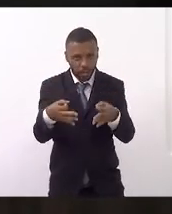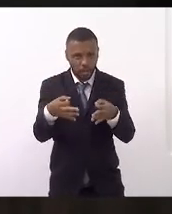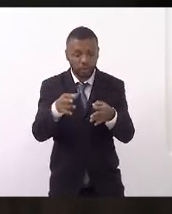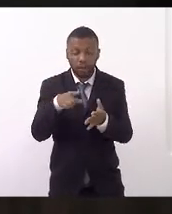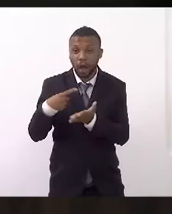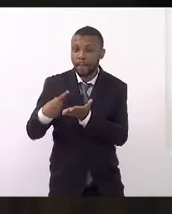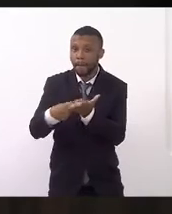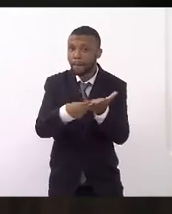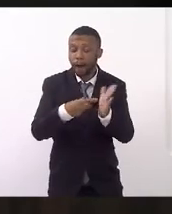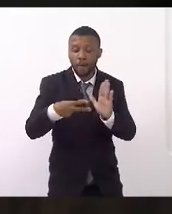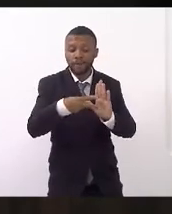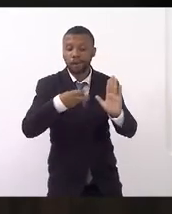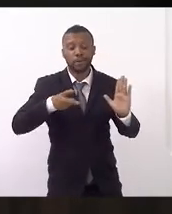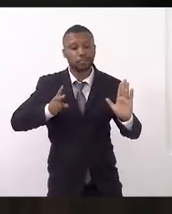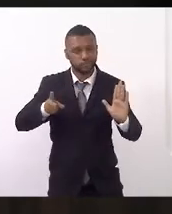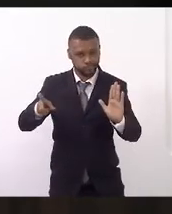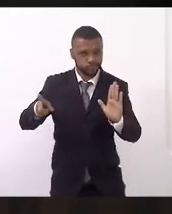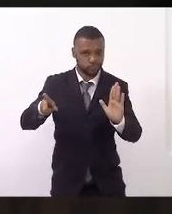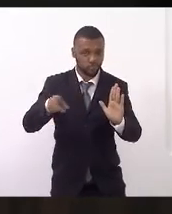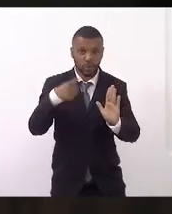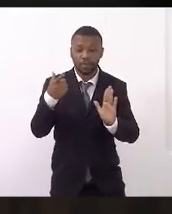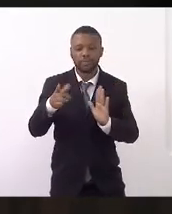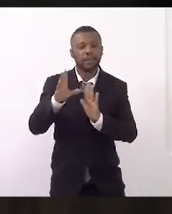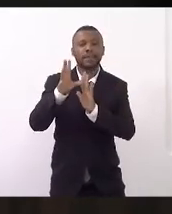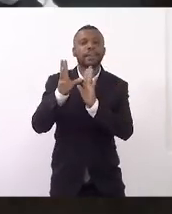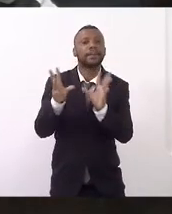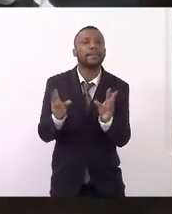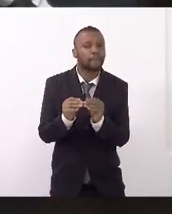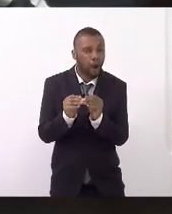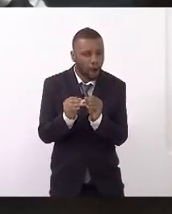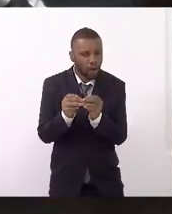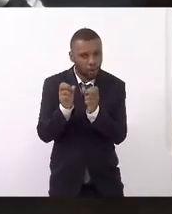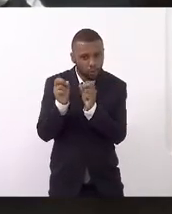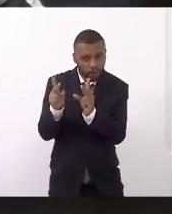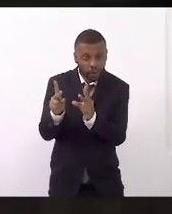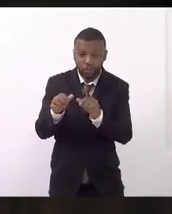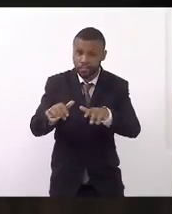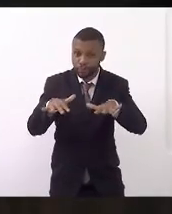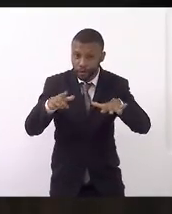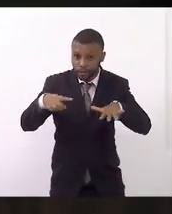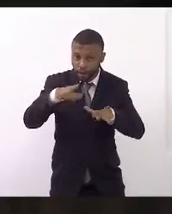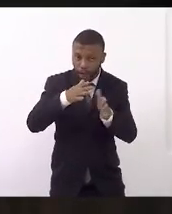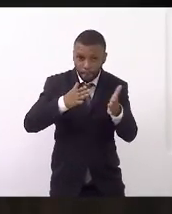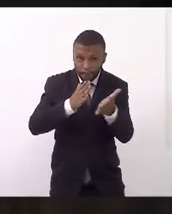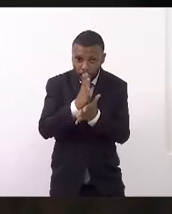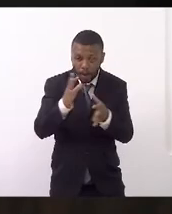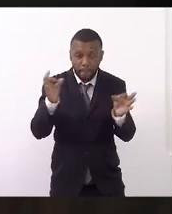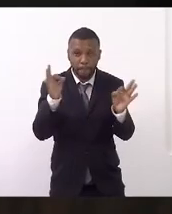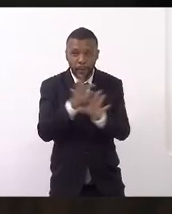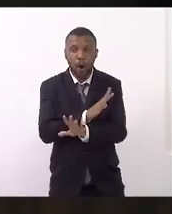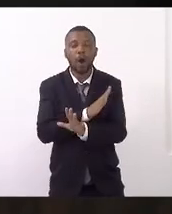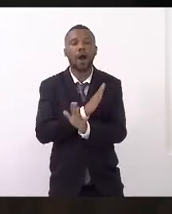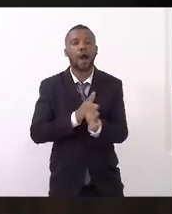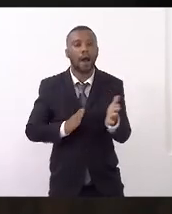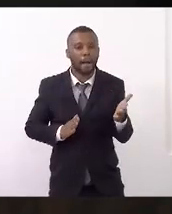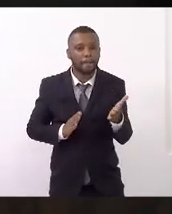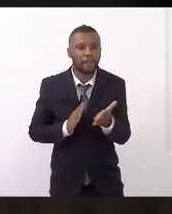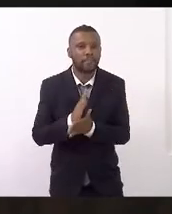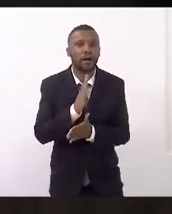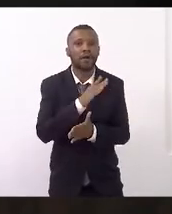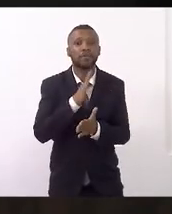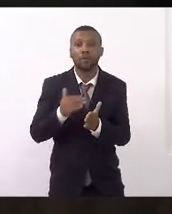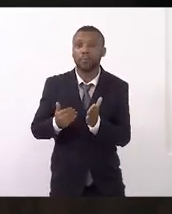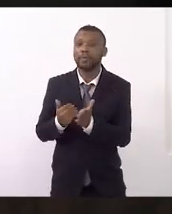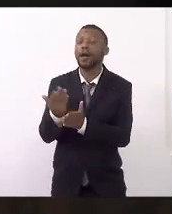de manter o veto. Eu vou fazer simbólico, tá ok? Com autorização do plenário, senhores que aprovam eles como estão. Aprovado. Então, vamos à